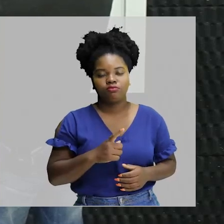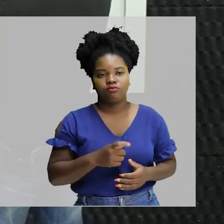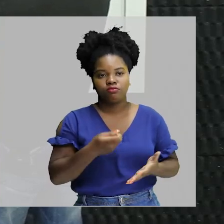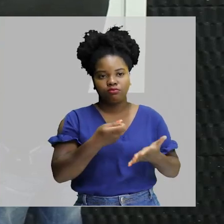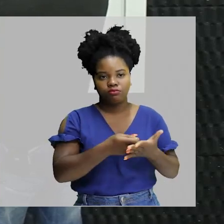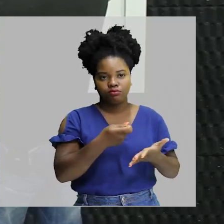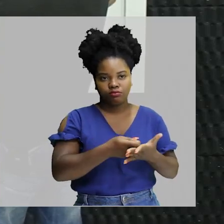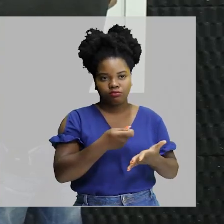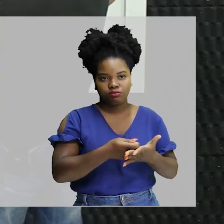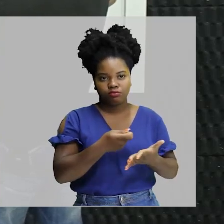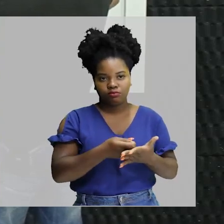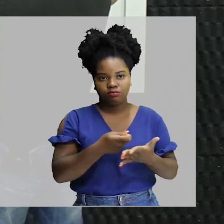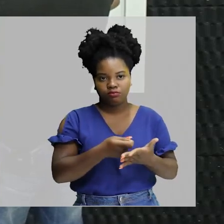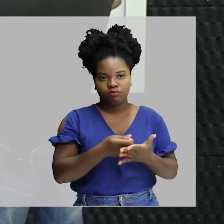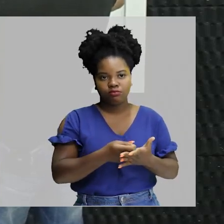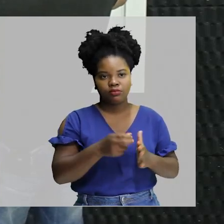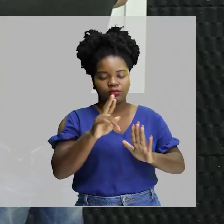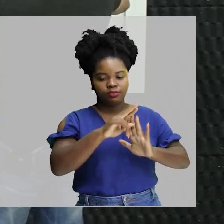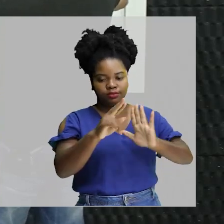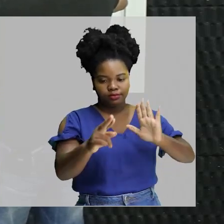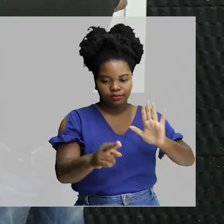doutrinas éticas,